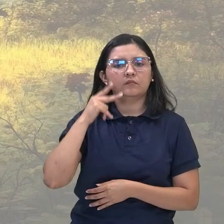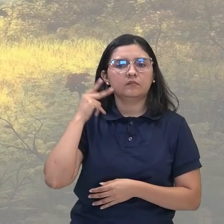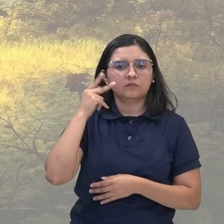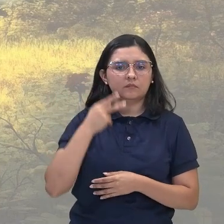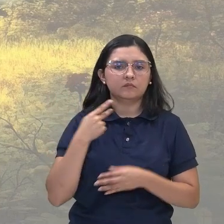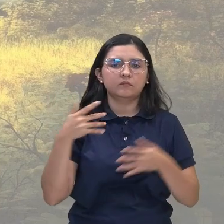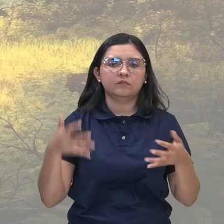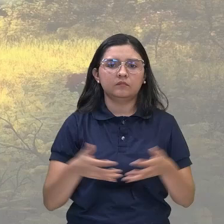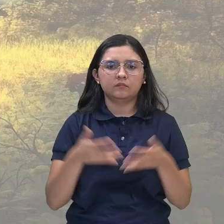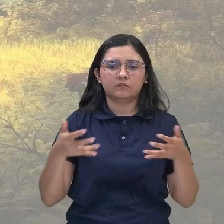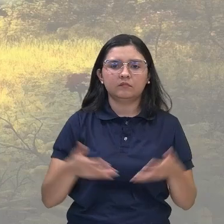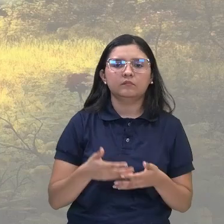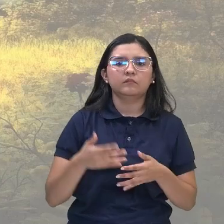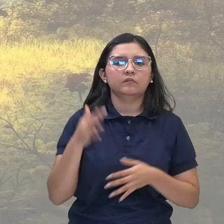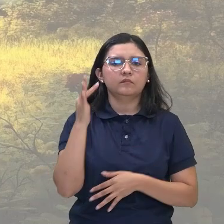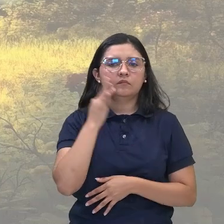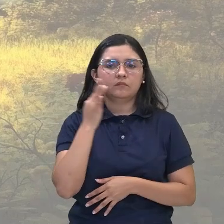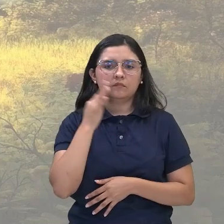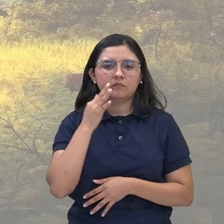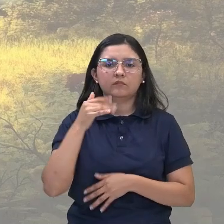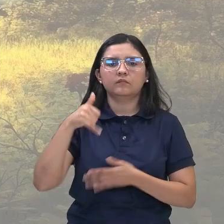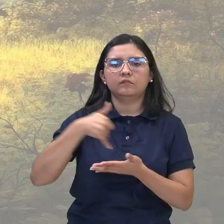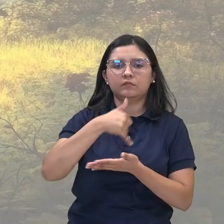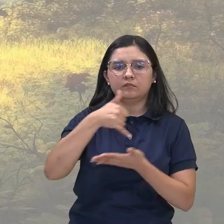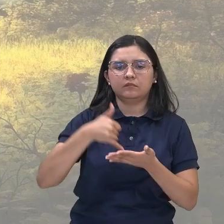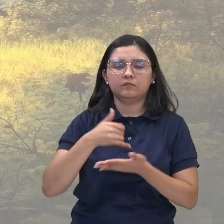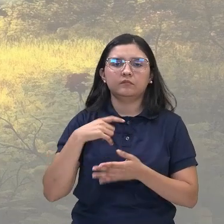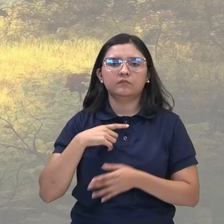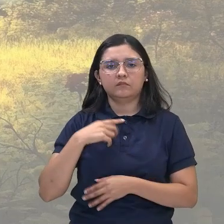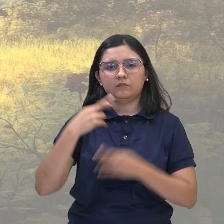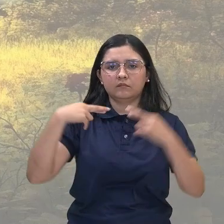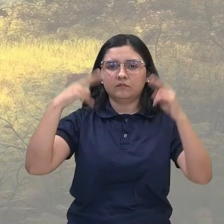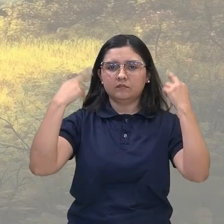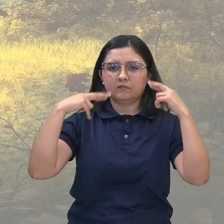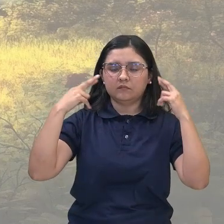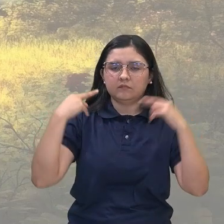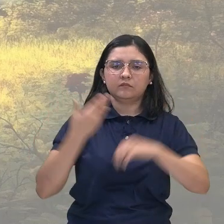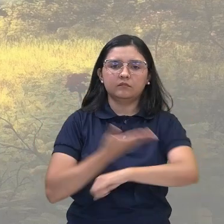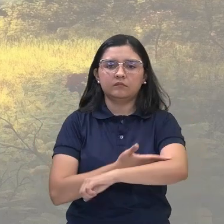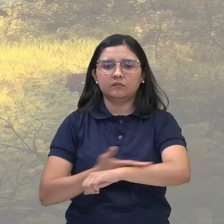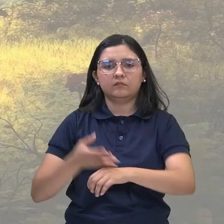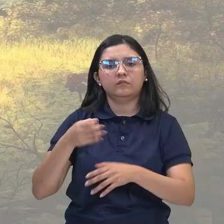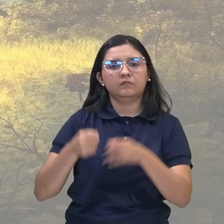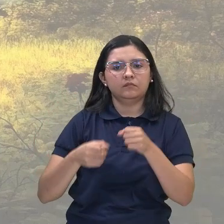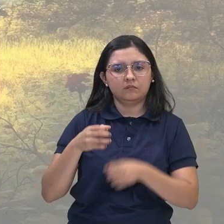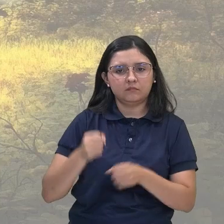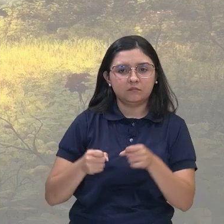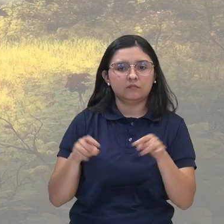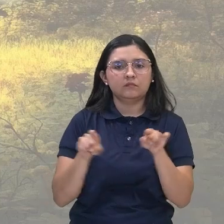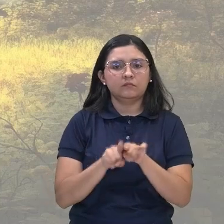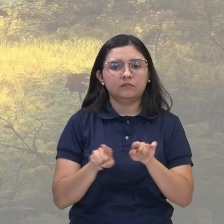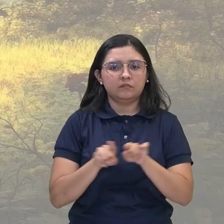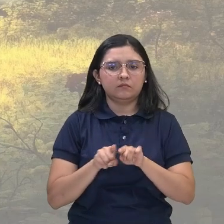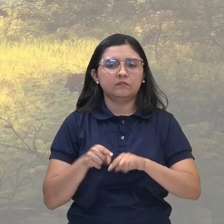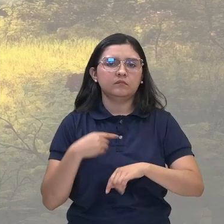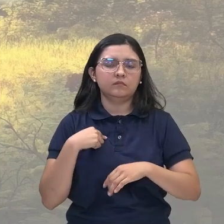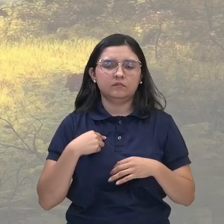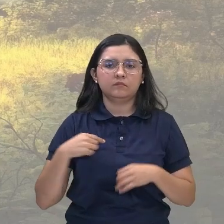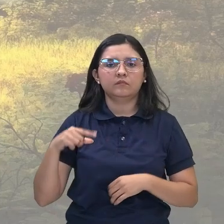fruta, azeite. Das brancas ovelhinhas tiro leite. E mais as finas lãs de que me